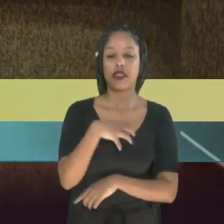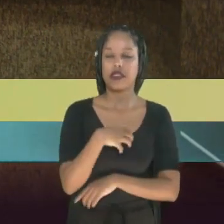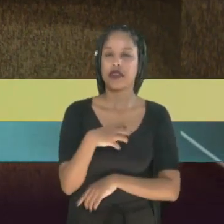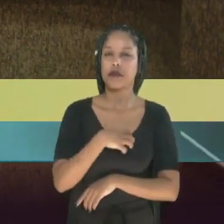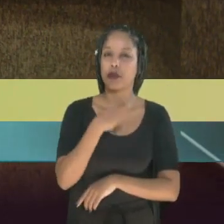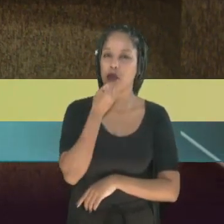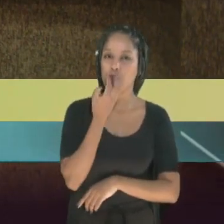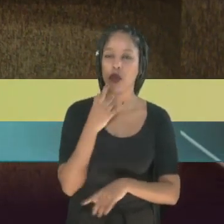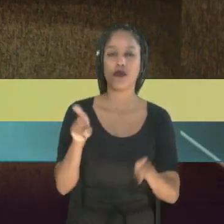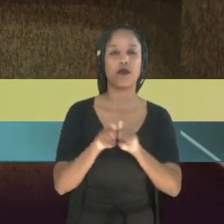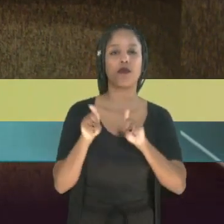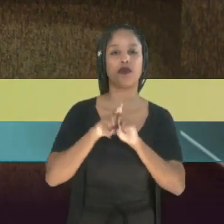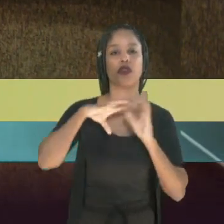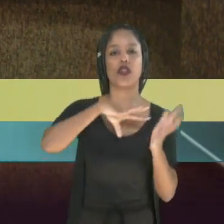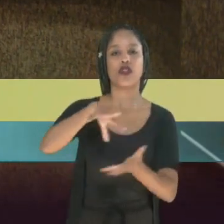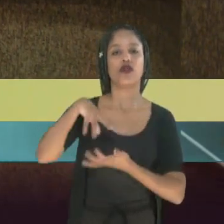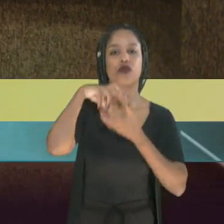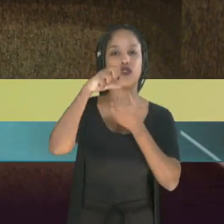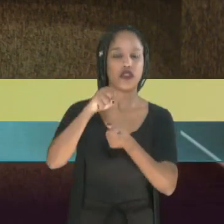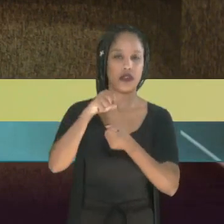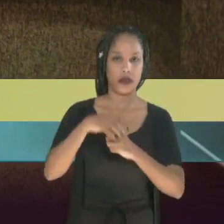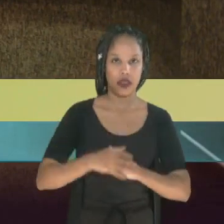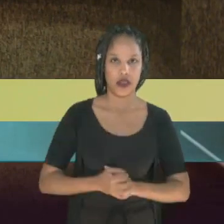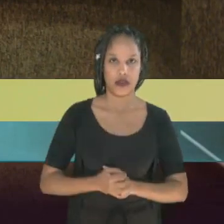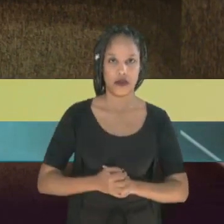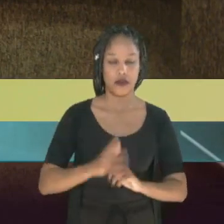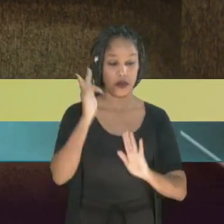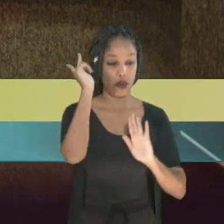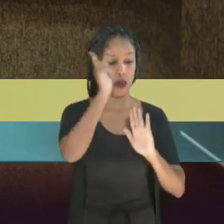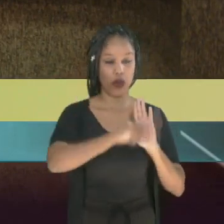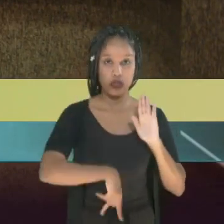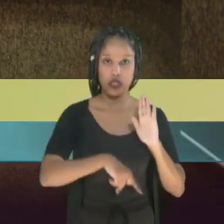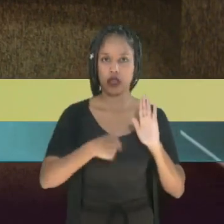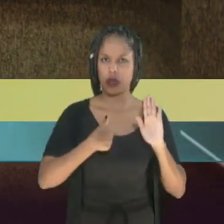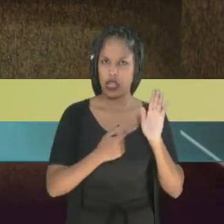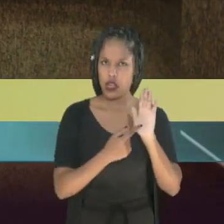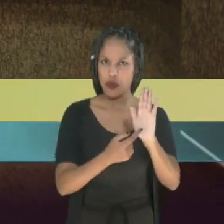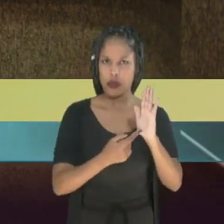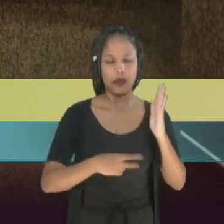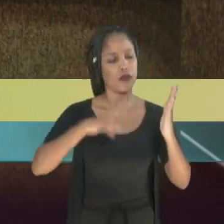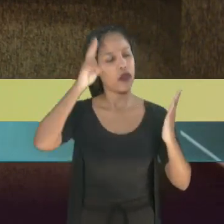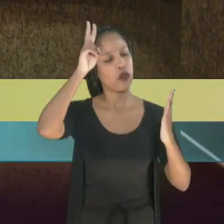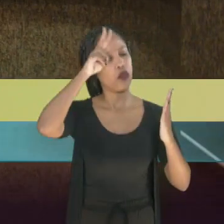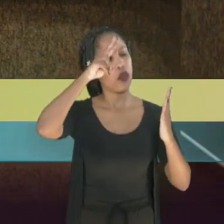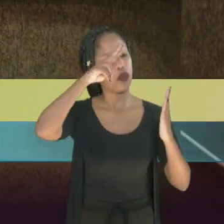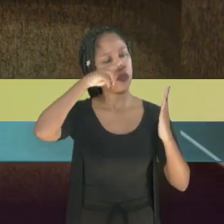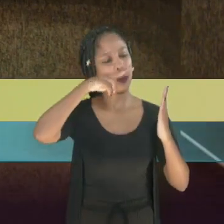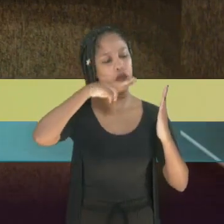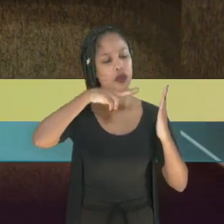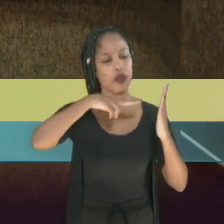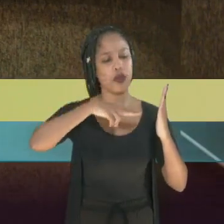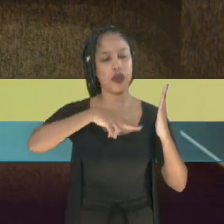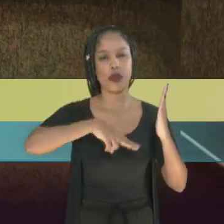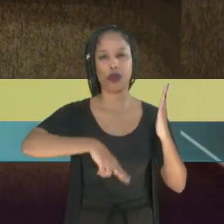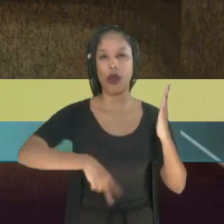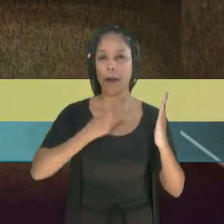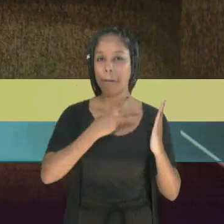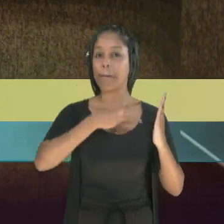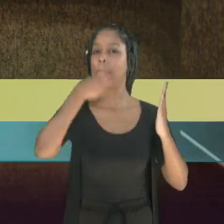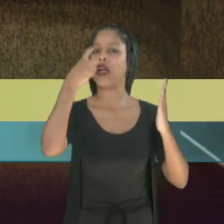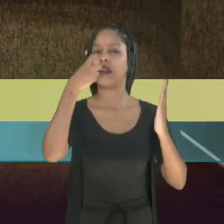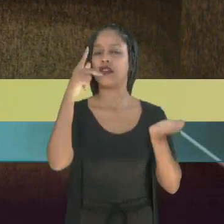nosso país. Quem lê o projeto por mim apresentado vai chegar à verdade que